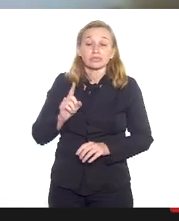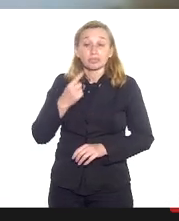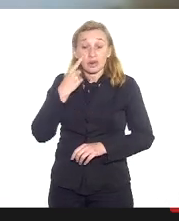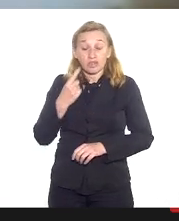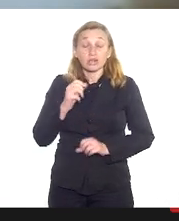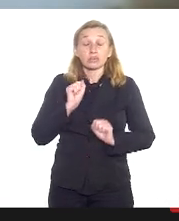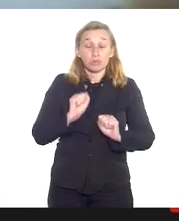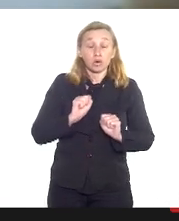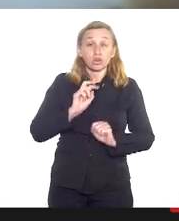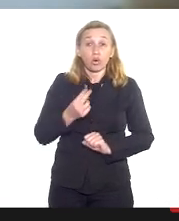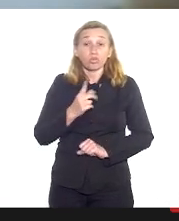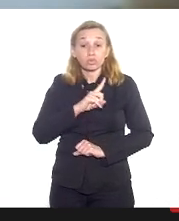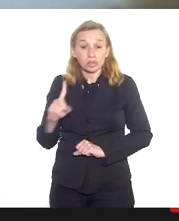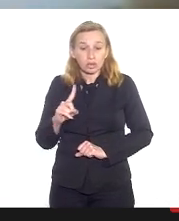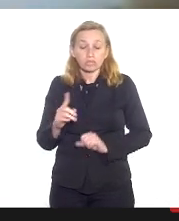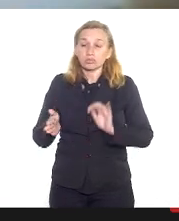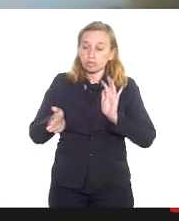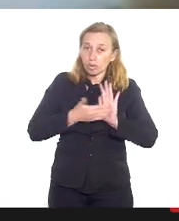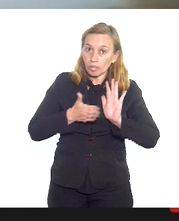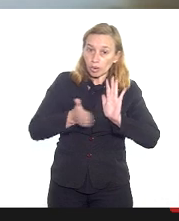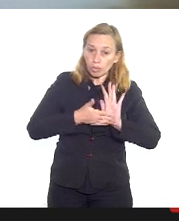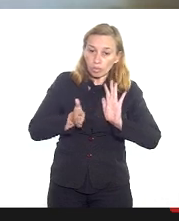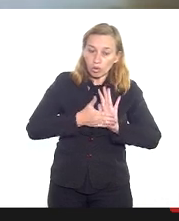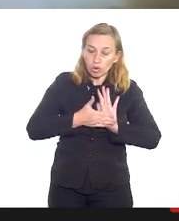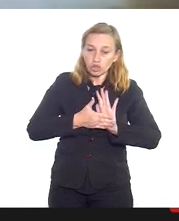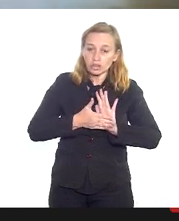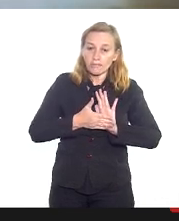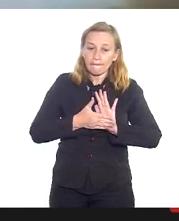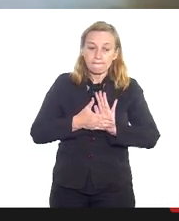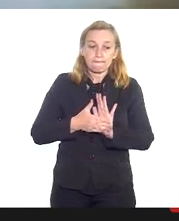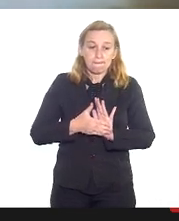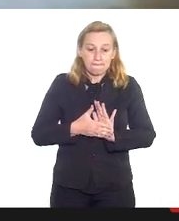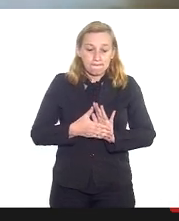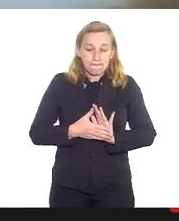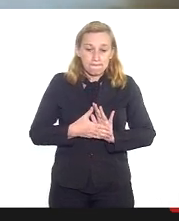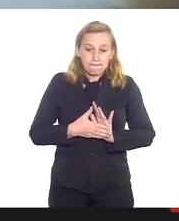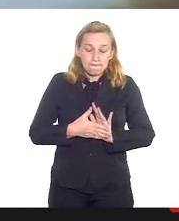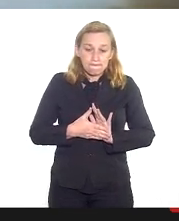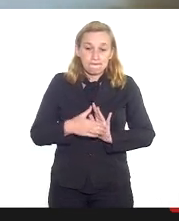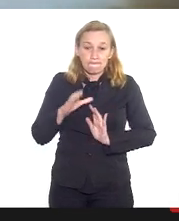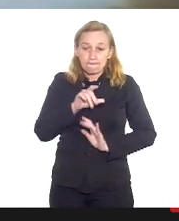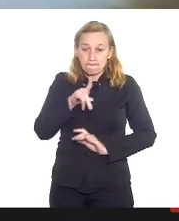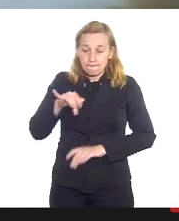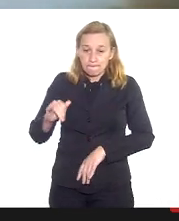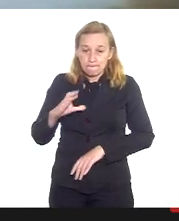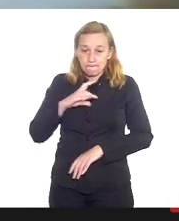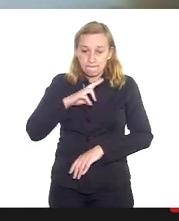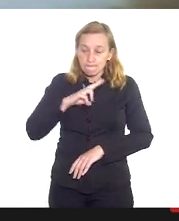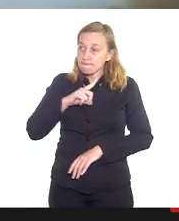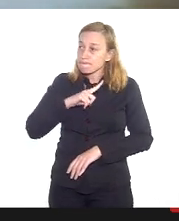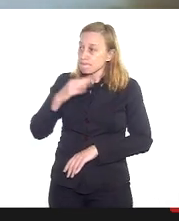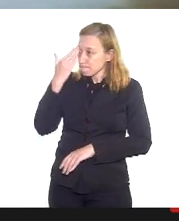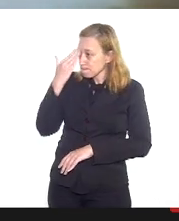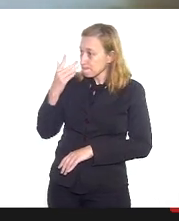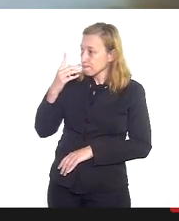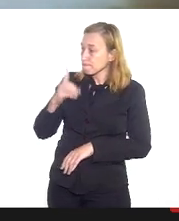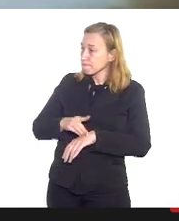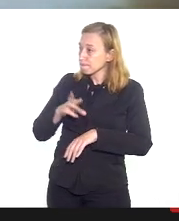ou não uma proposta da própria CPI. Eu agradeço, doutor Leonardo. Obrigado.